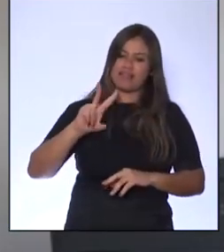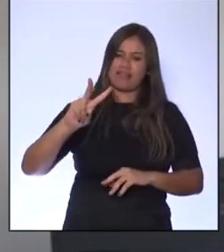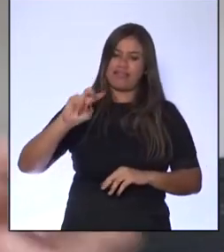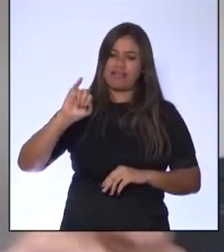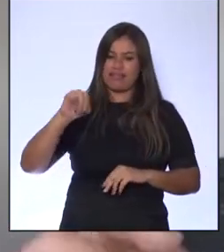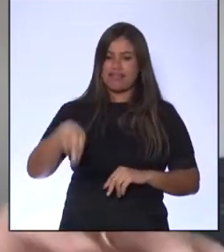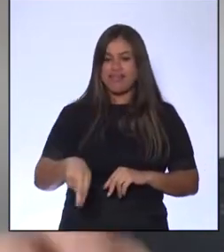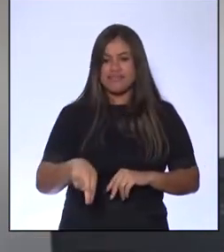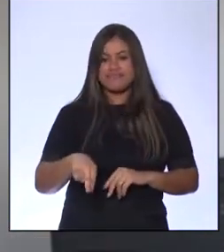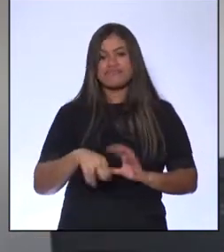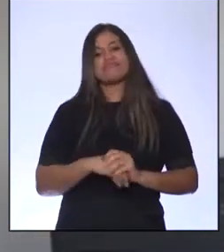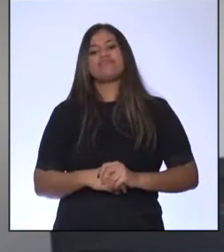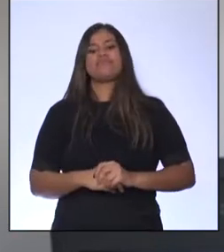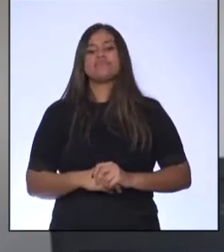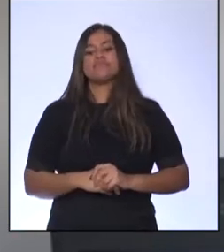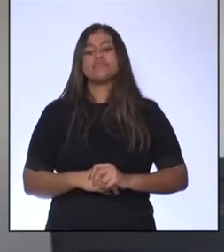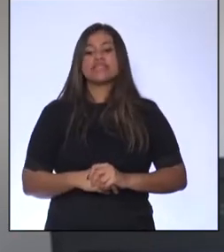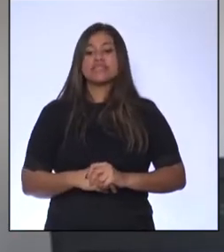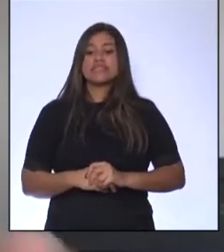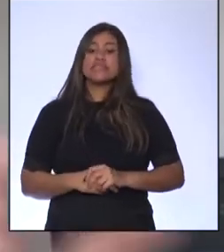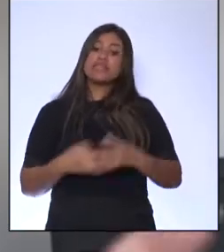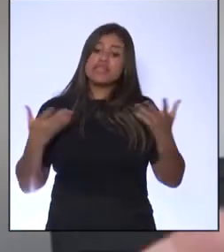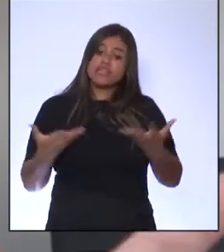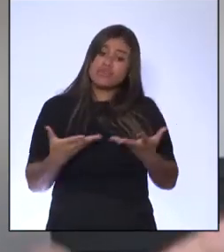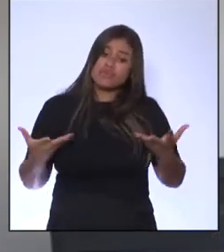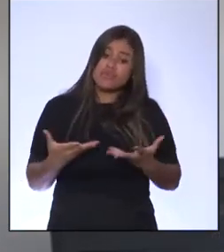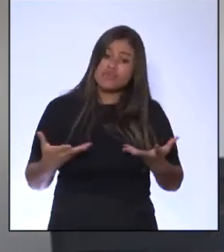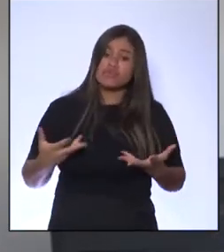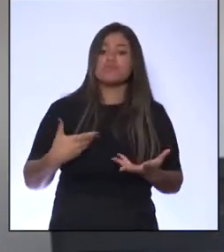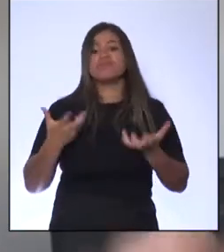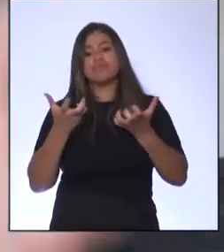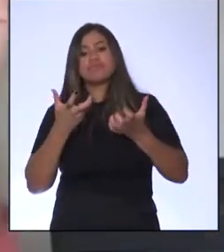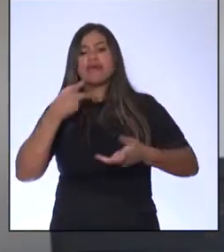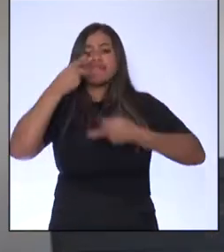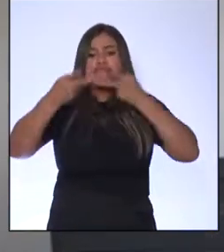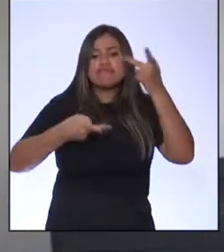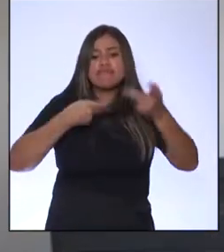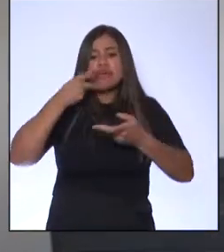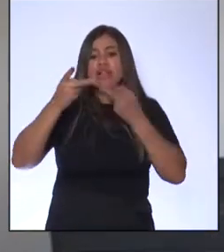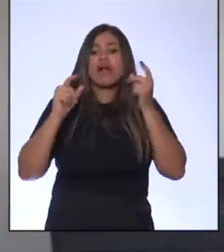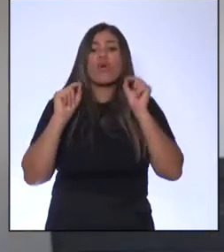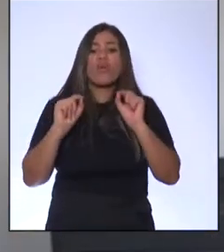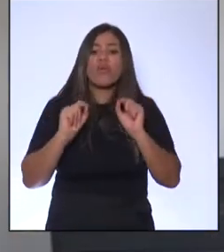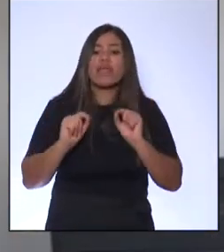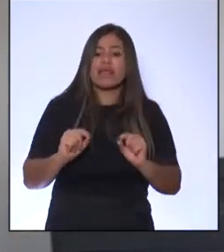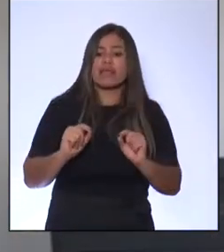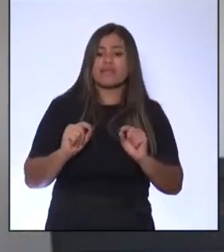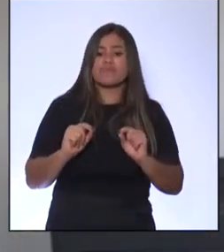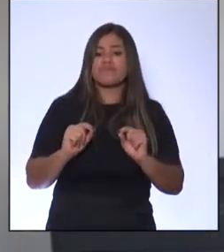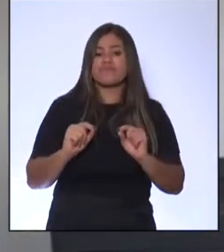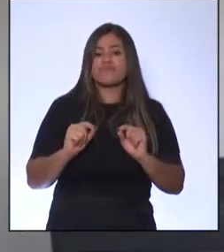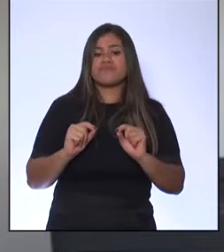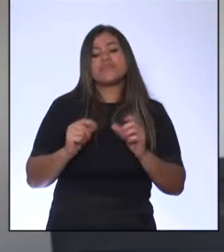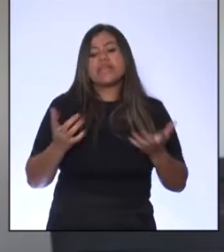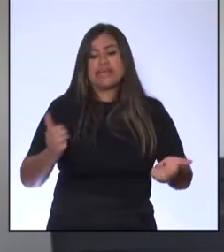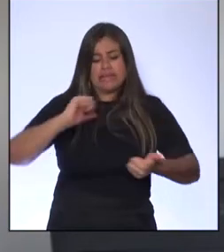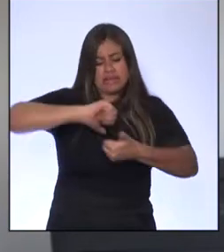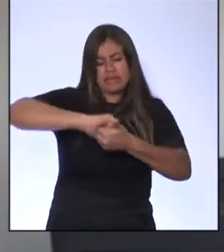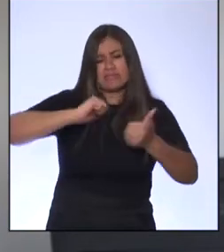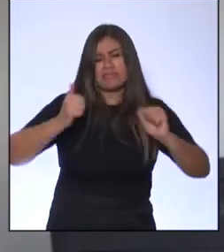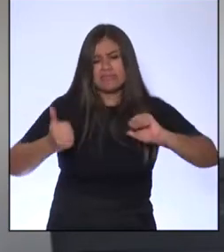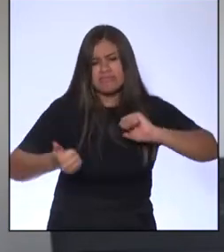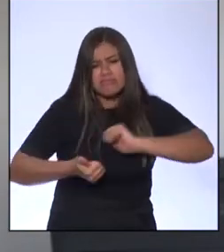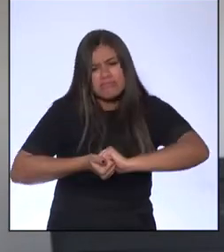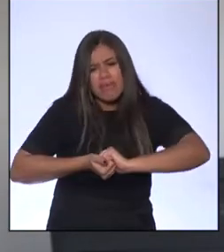primeiras questões que eu queira colocar para você, eu acho que tenho certeza que você vai falar isso, mas qual que é a importância da